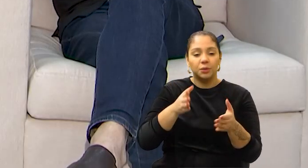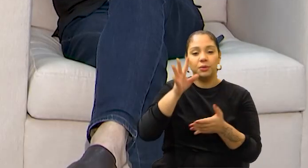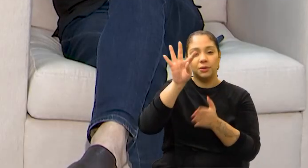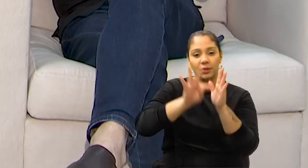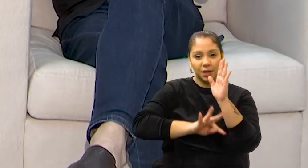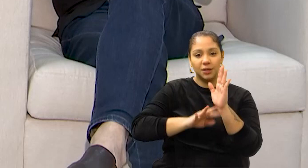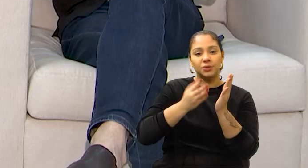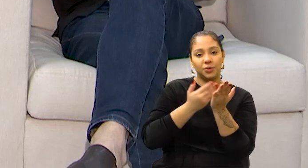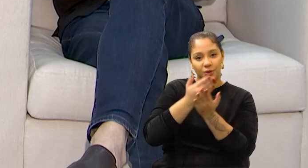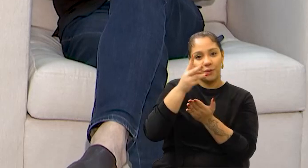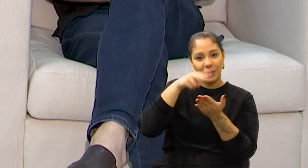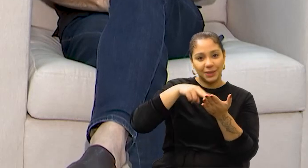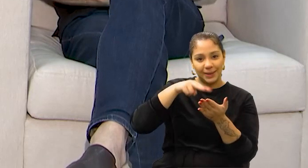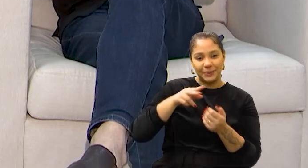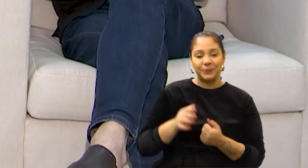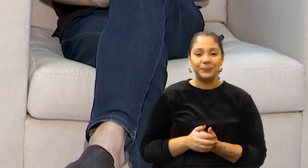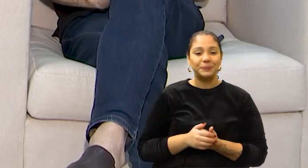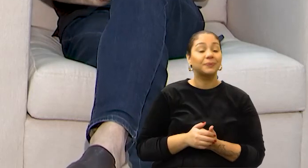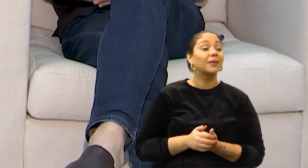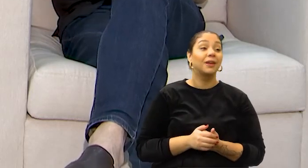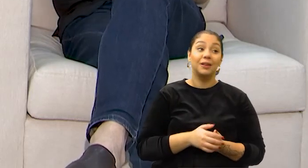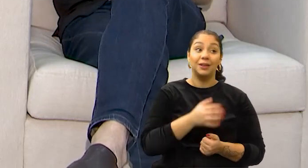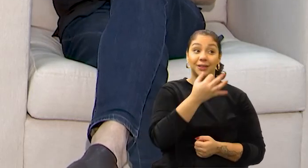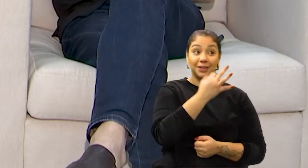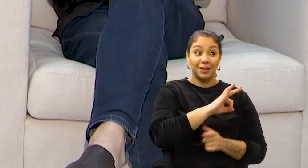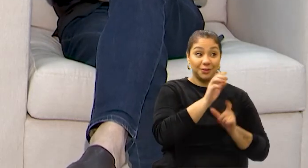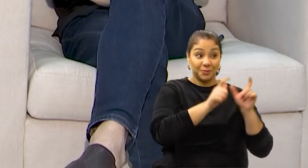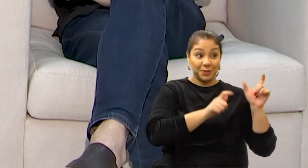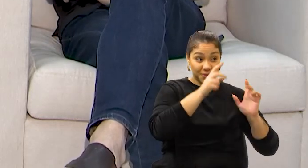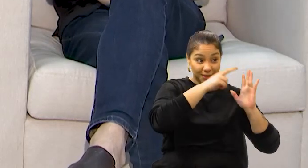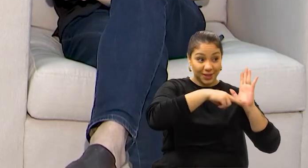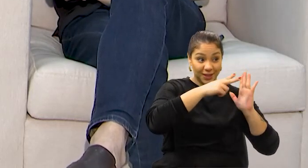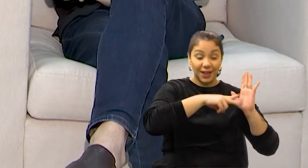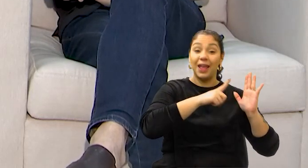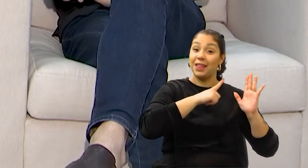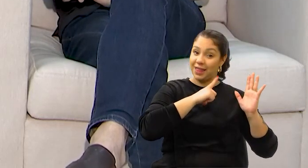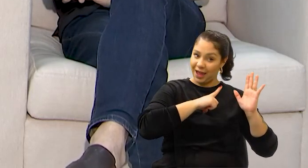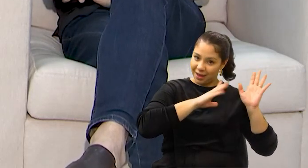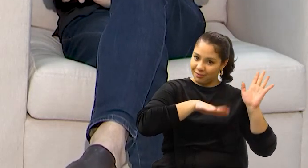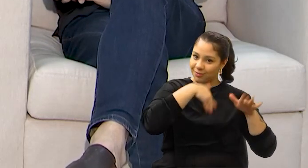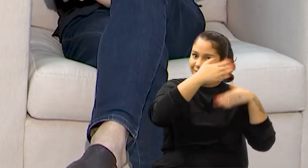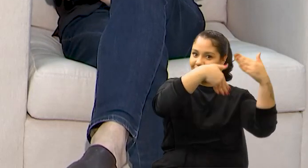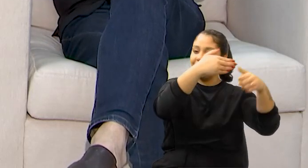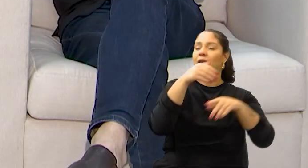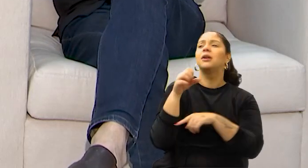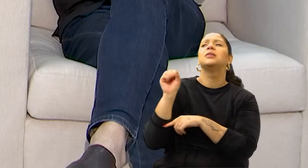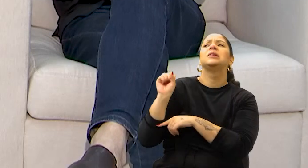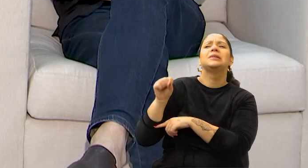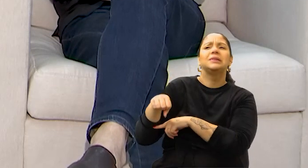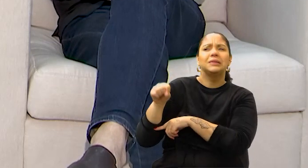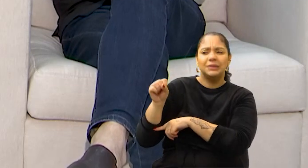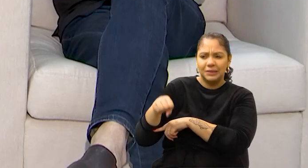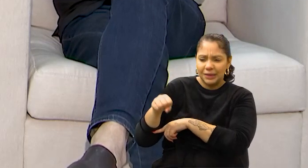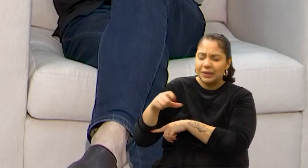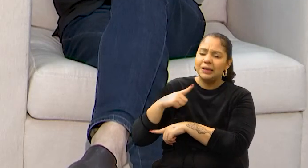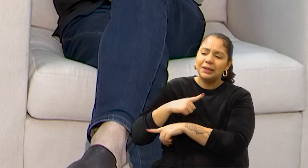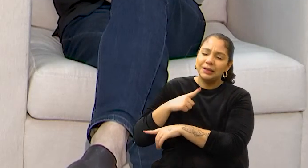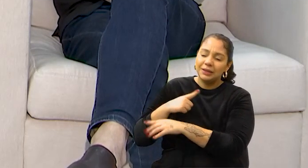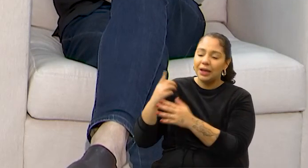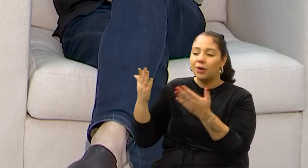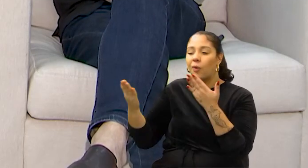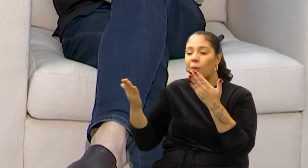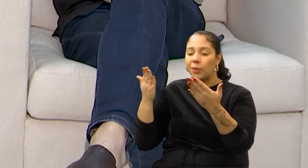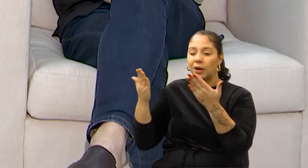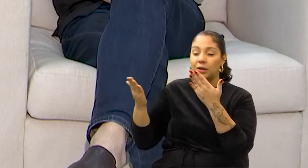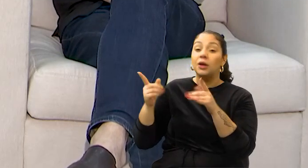na sua mão e começar a fazer a leitura e certamente Quem ler né Professor Sai na frente né quem lê Sai na frente faz